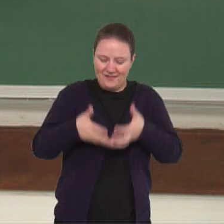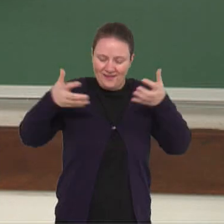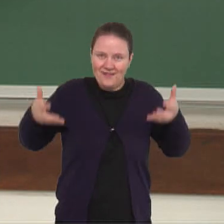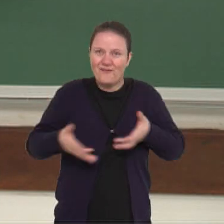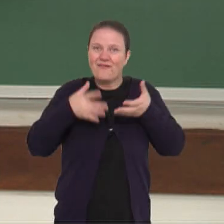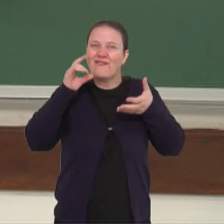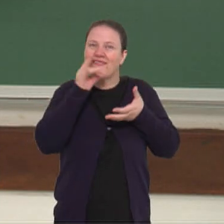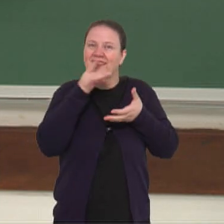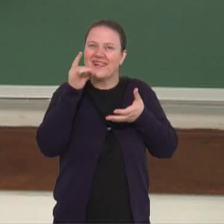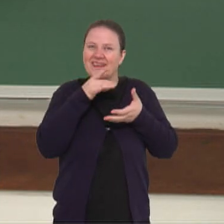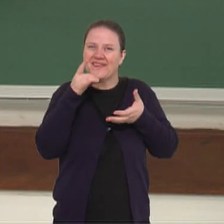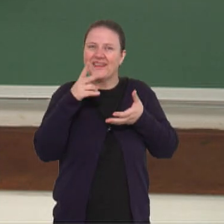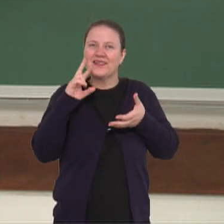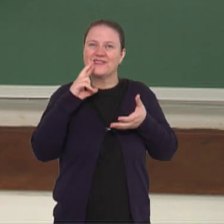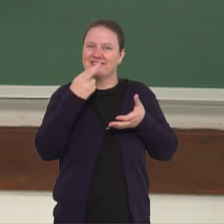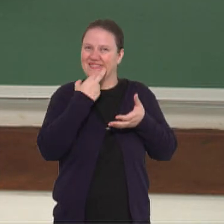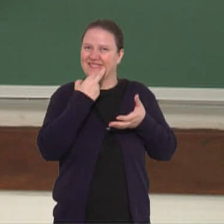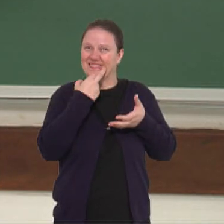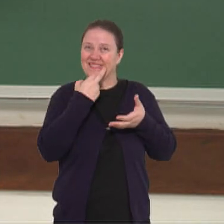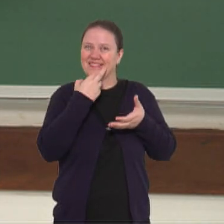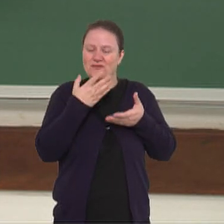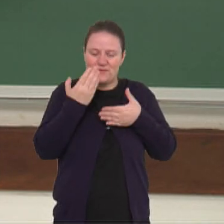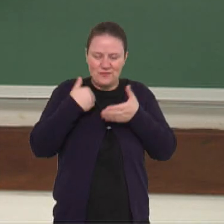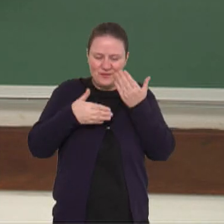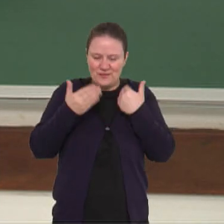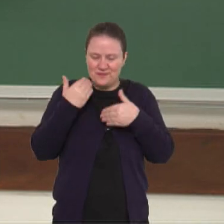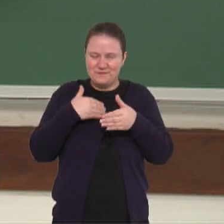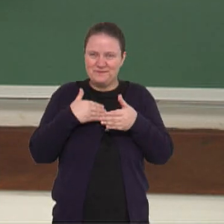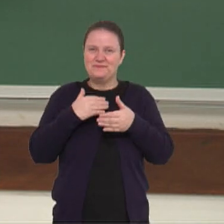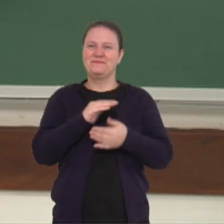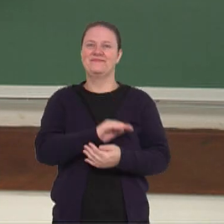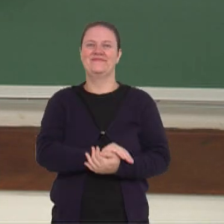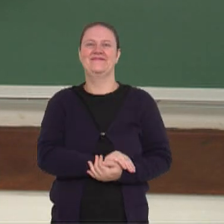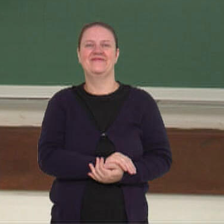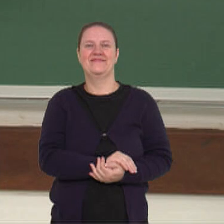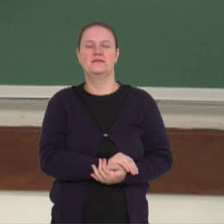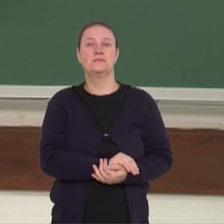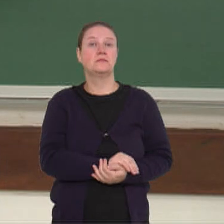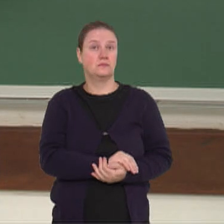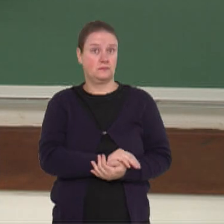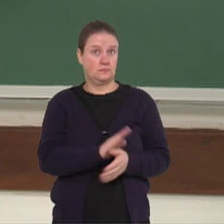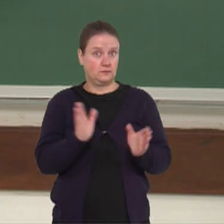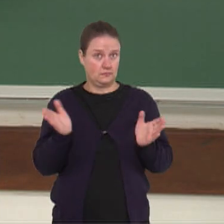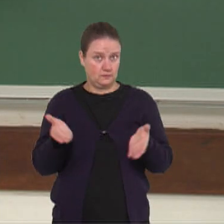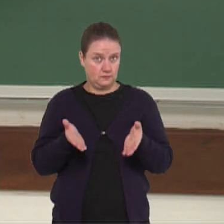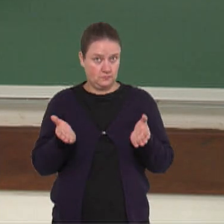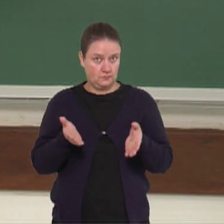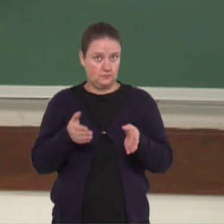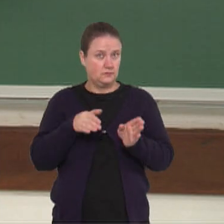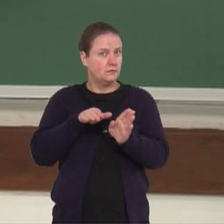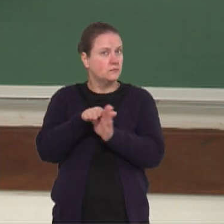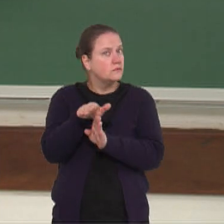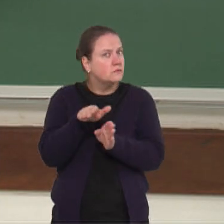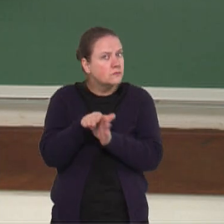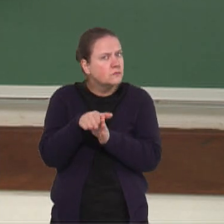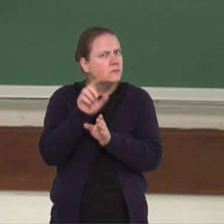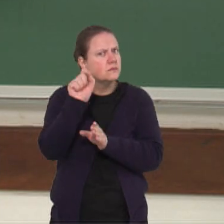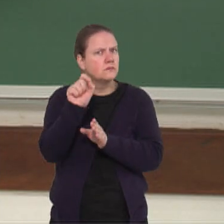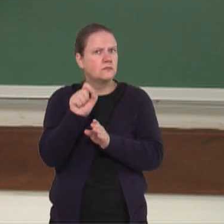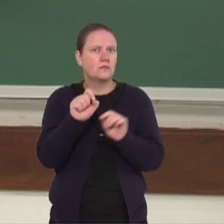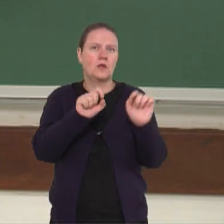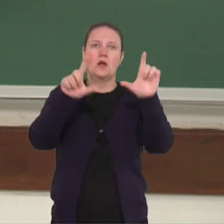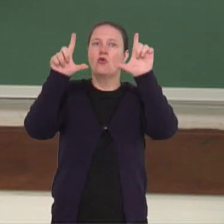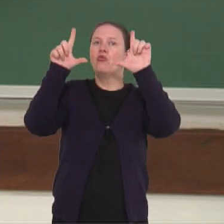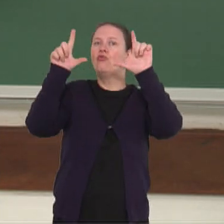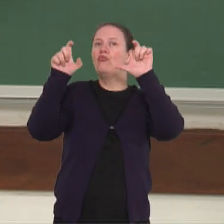restaurante. Entenderam? Então, eu aconselho vocês a fotografarem,